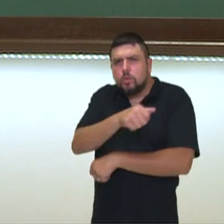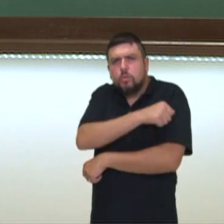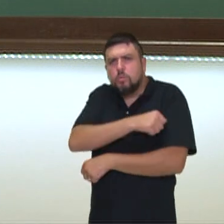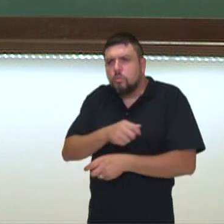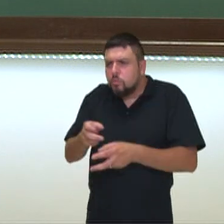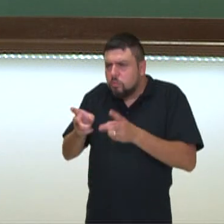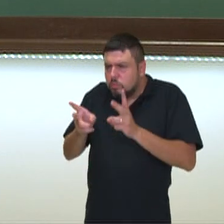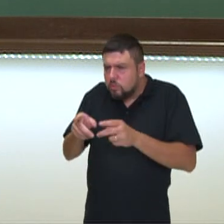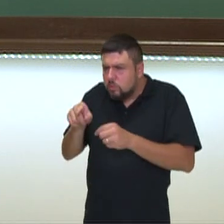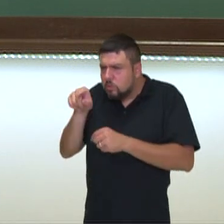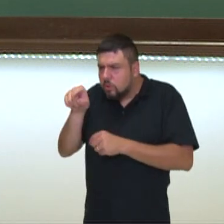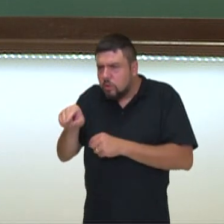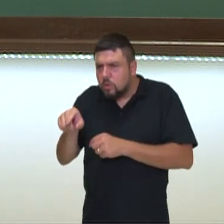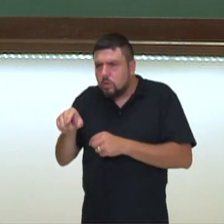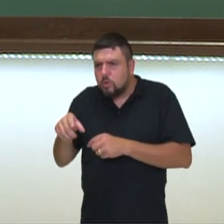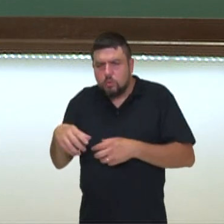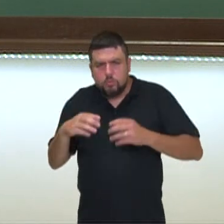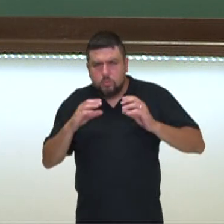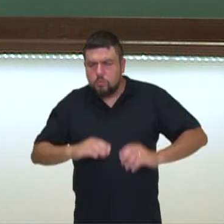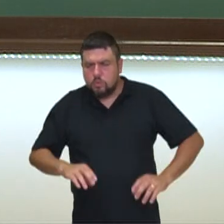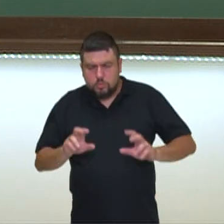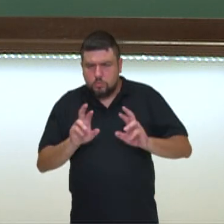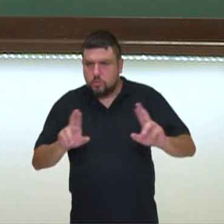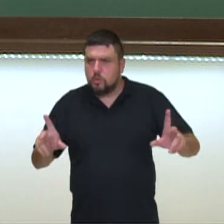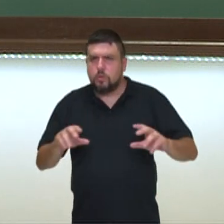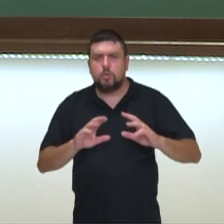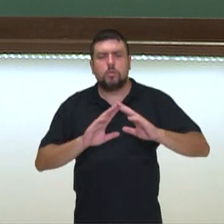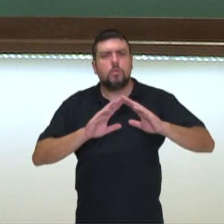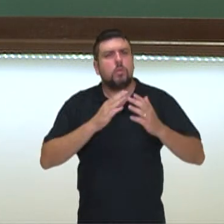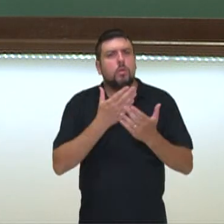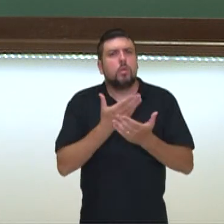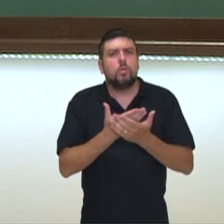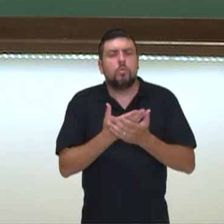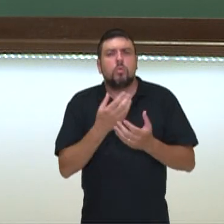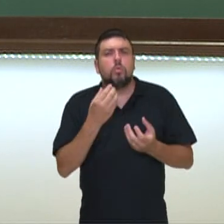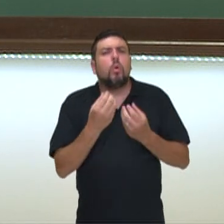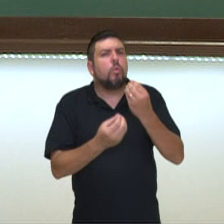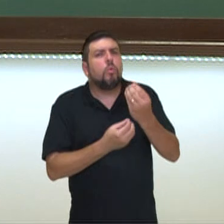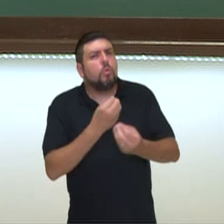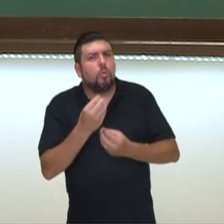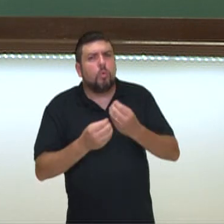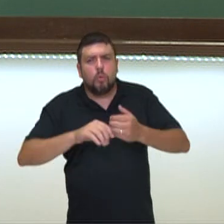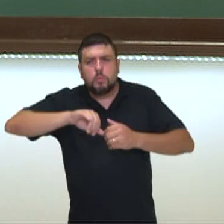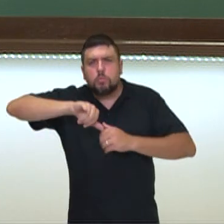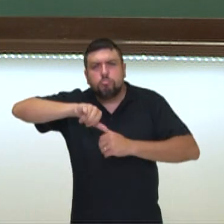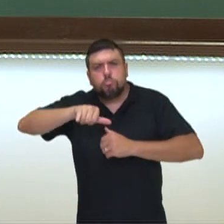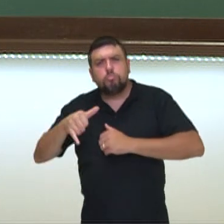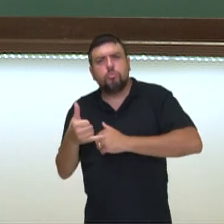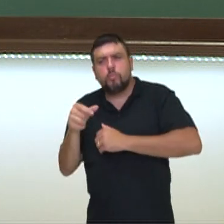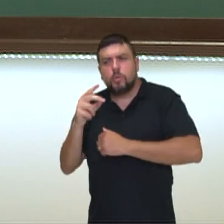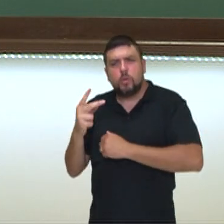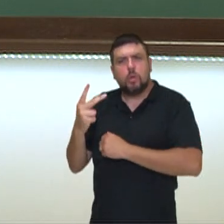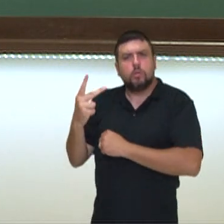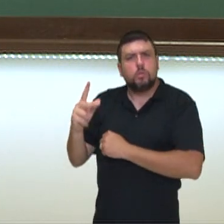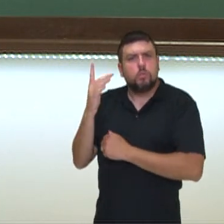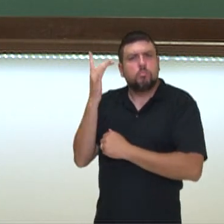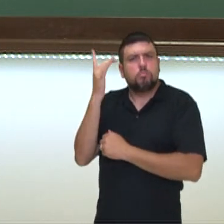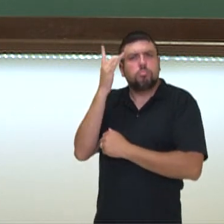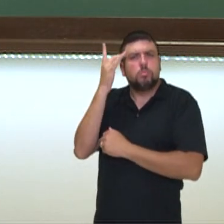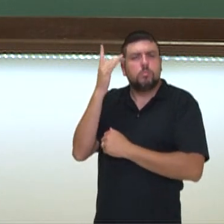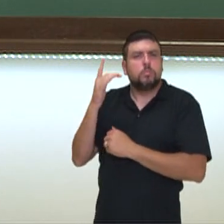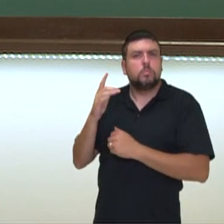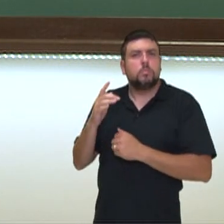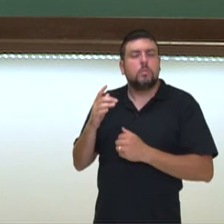diferentes? O que a escola está fazendo para acolher, para aproveitar esse potencial que o aluno dispõe, né?